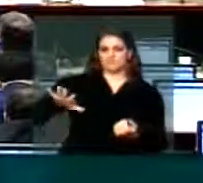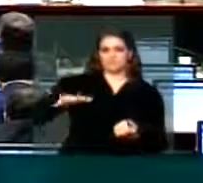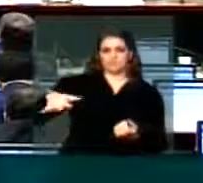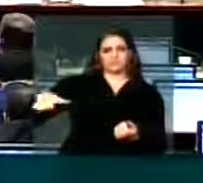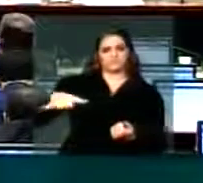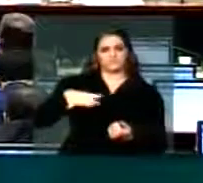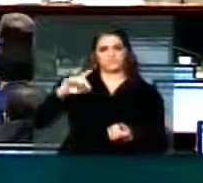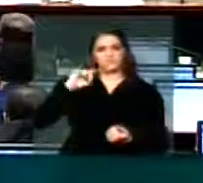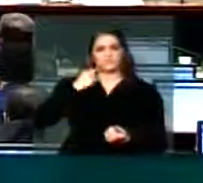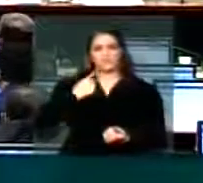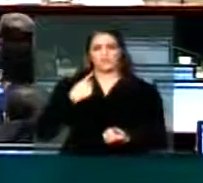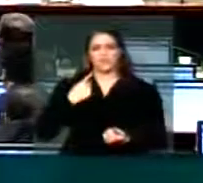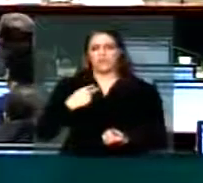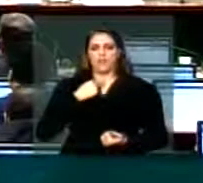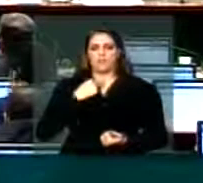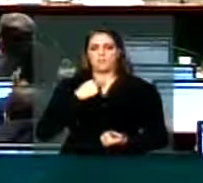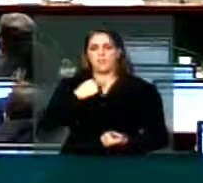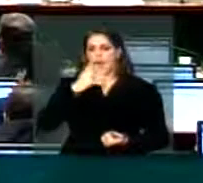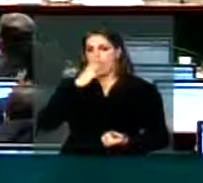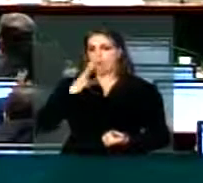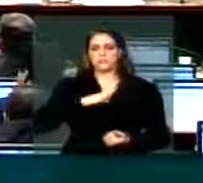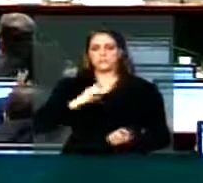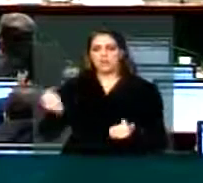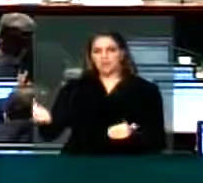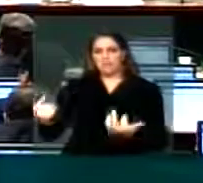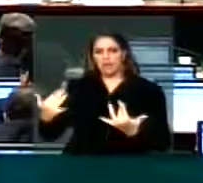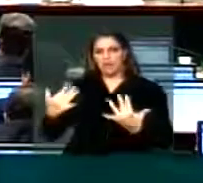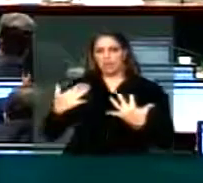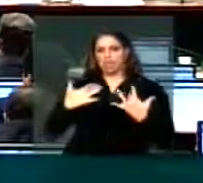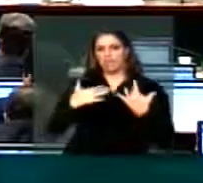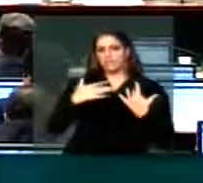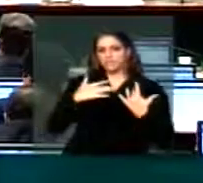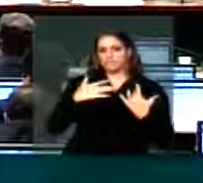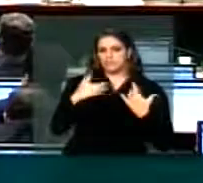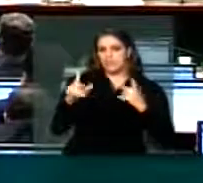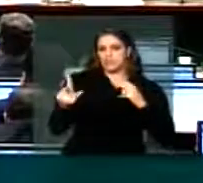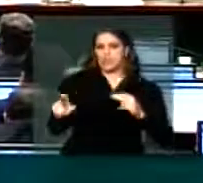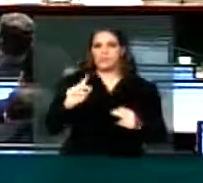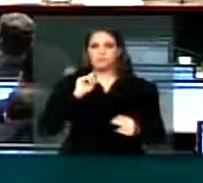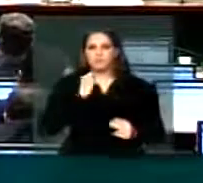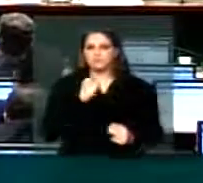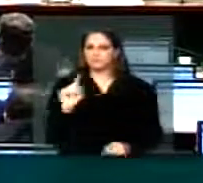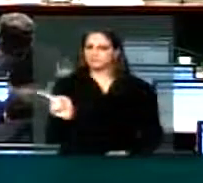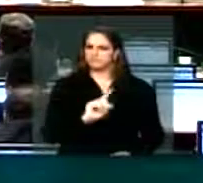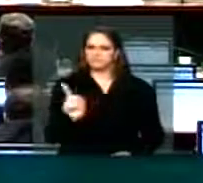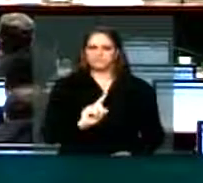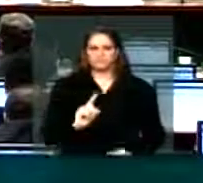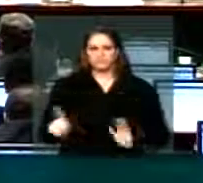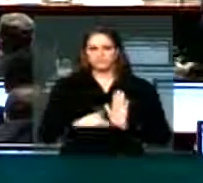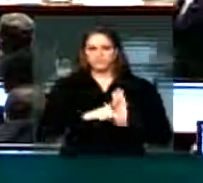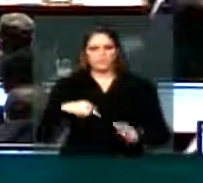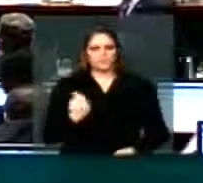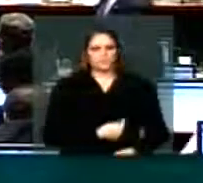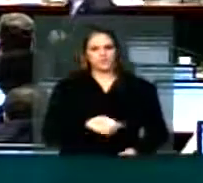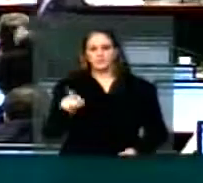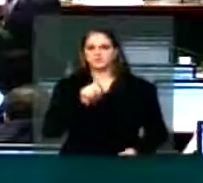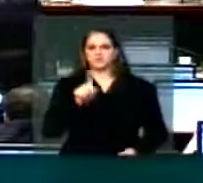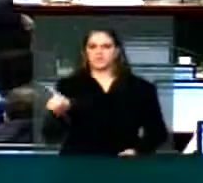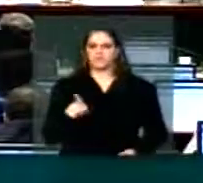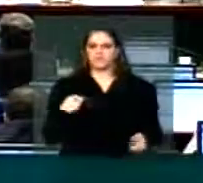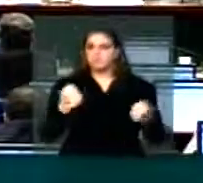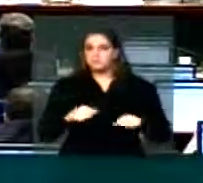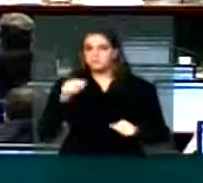ele não nasceu aqui nós não somos responsáveis não podemos permitir isso a as